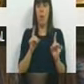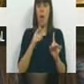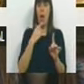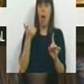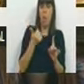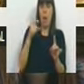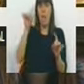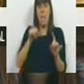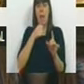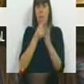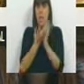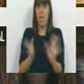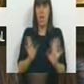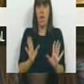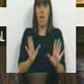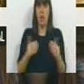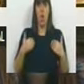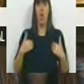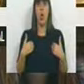a bondade ou a maldade destas medidas,